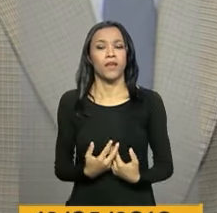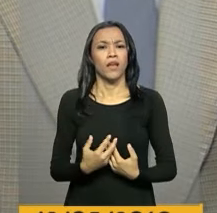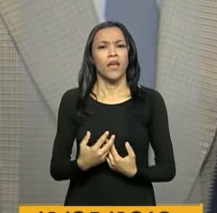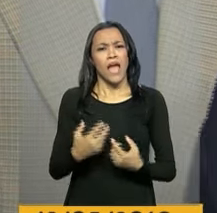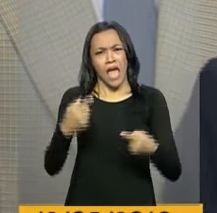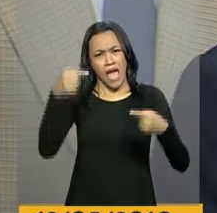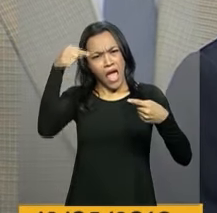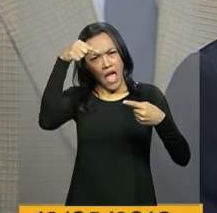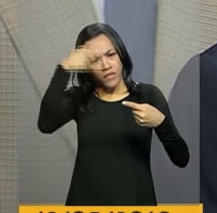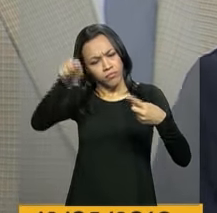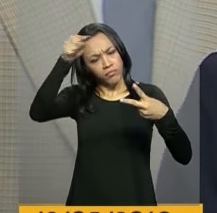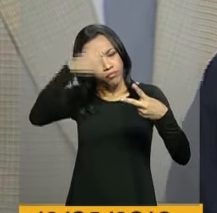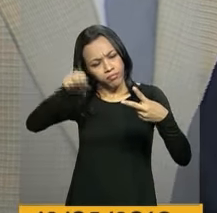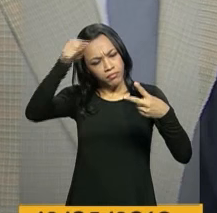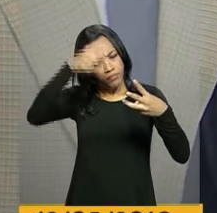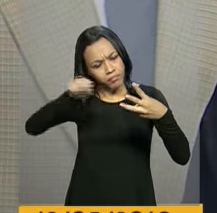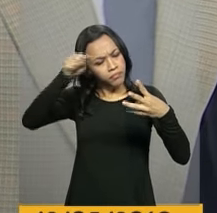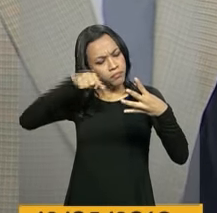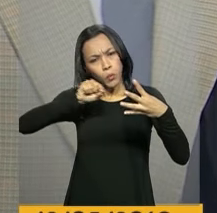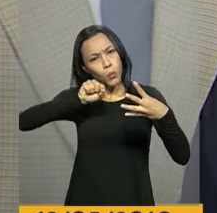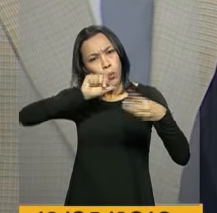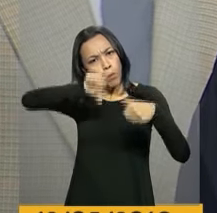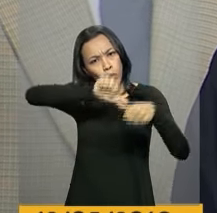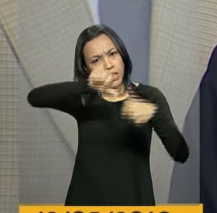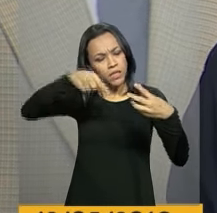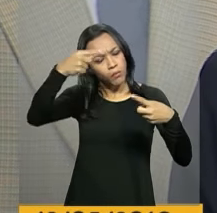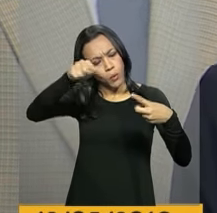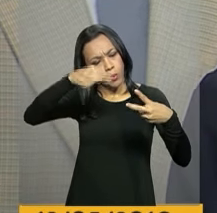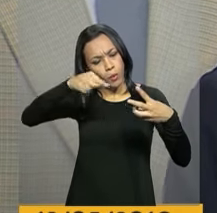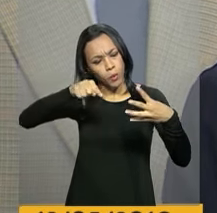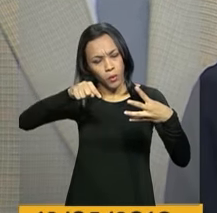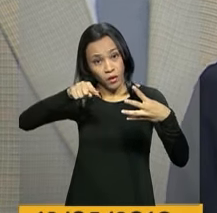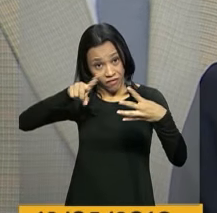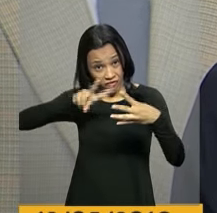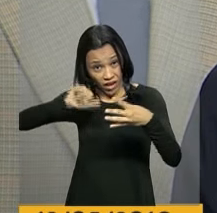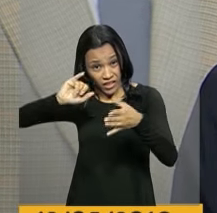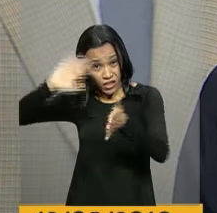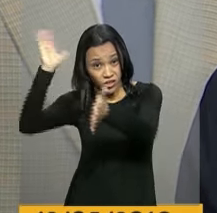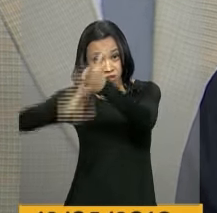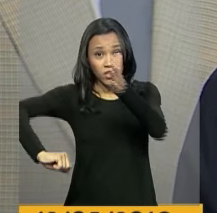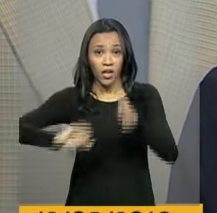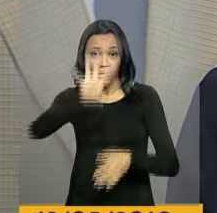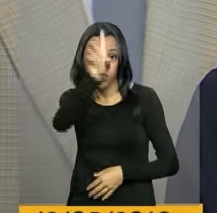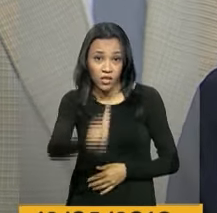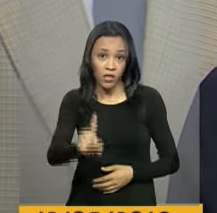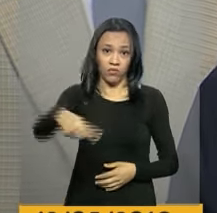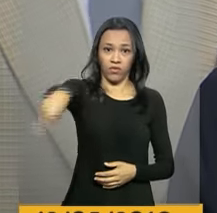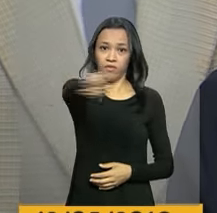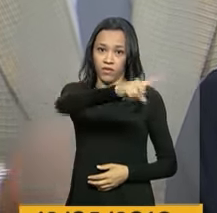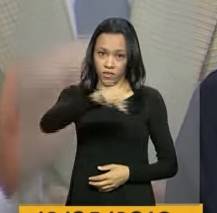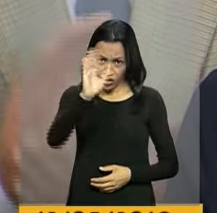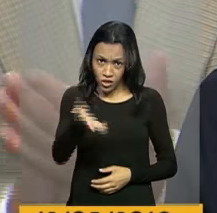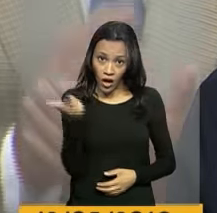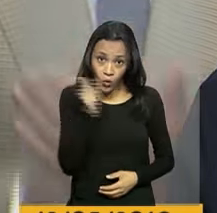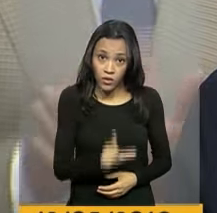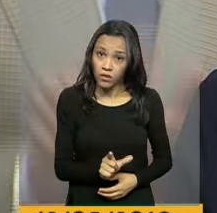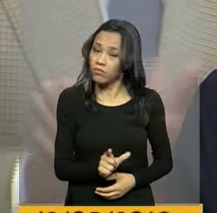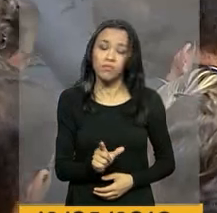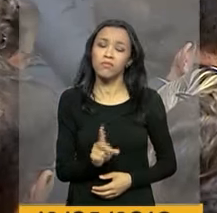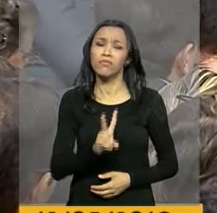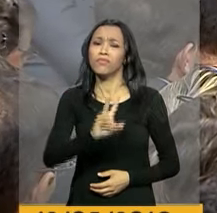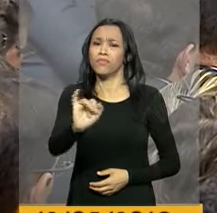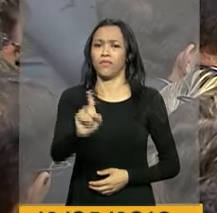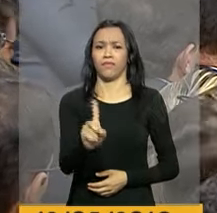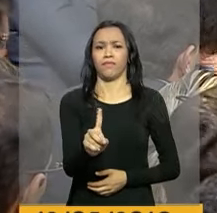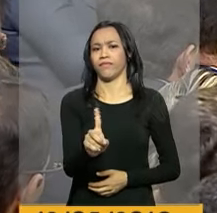dessas reformas alterará os direitos adquiridos pelos cidadãos brasileiros.